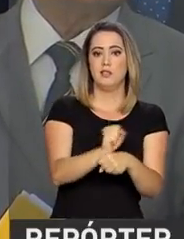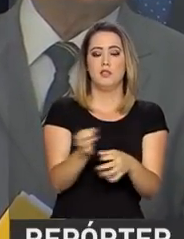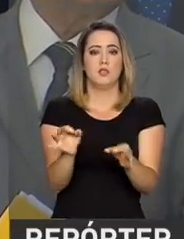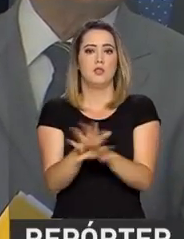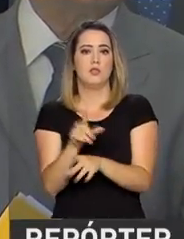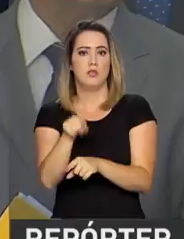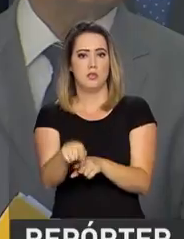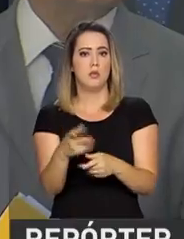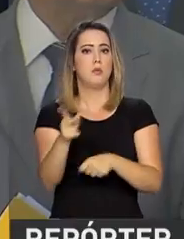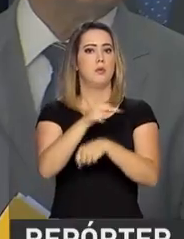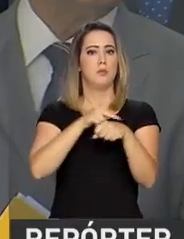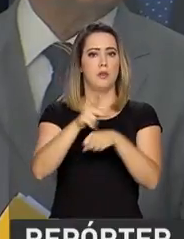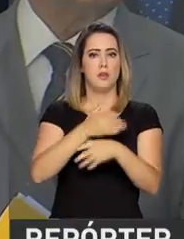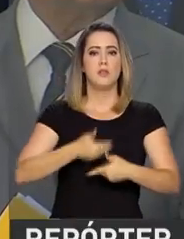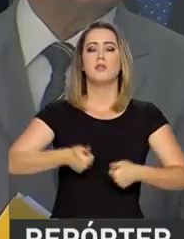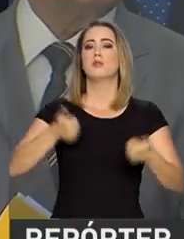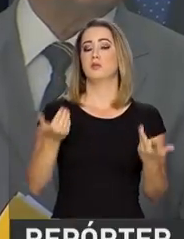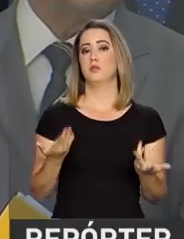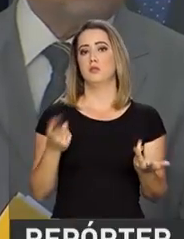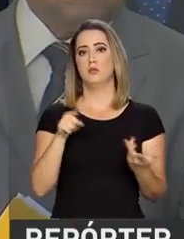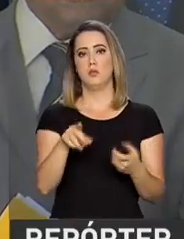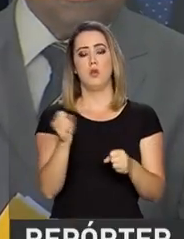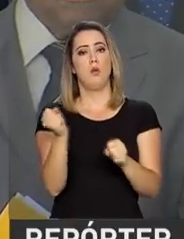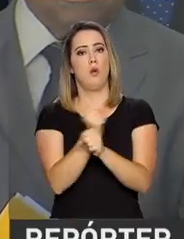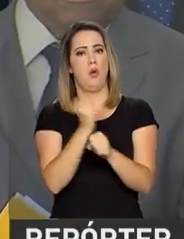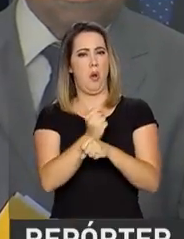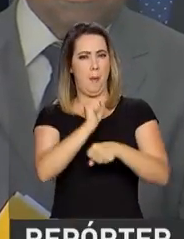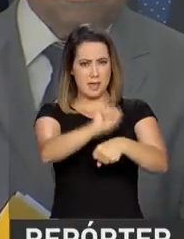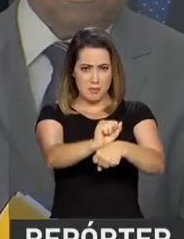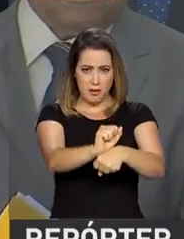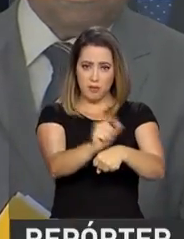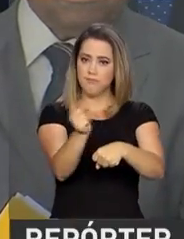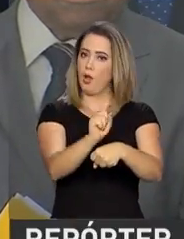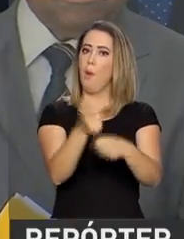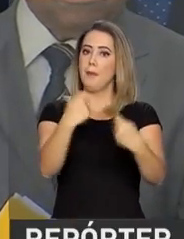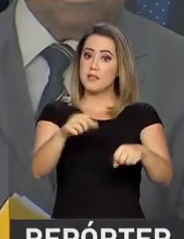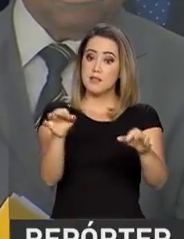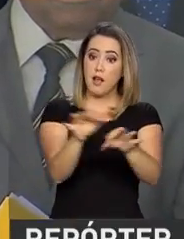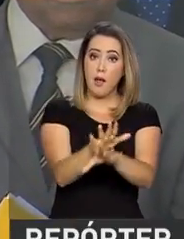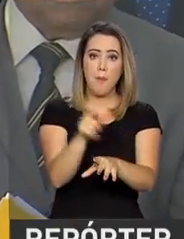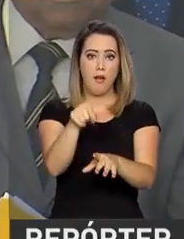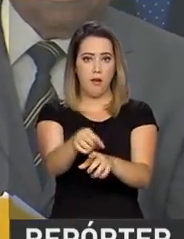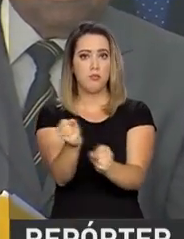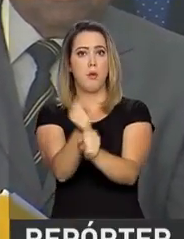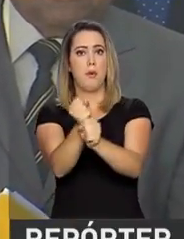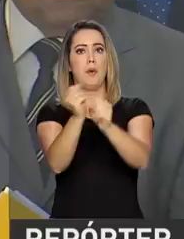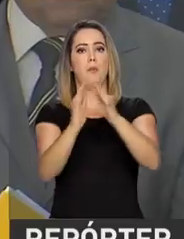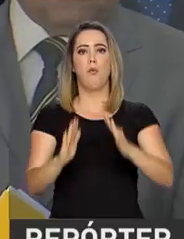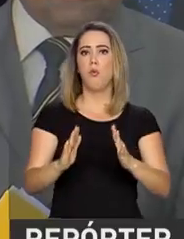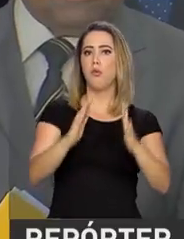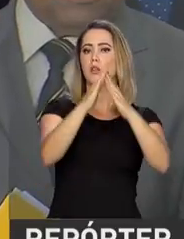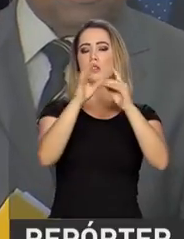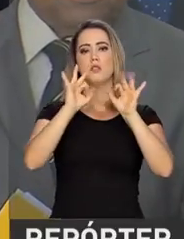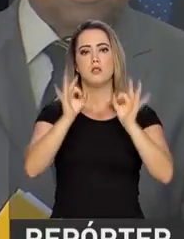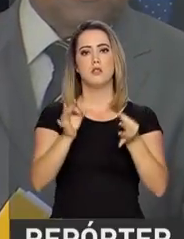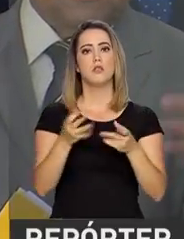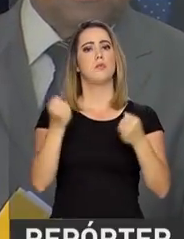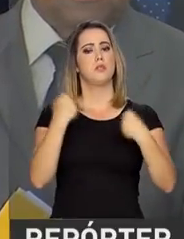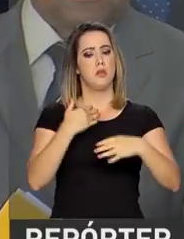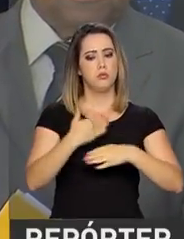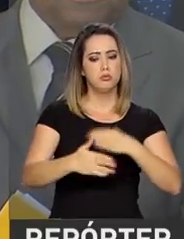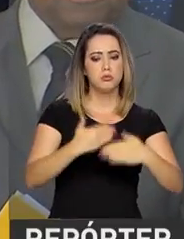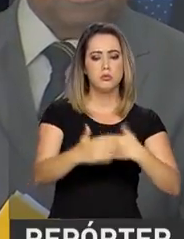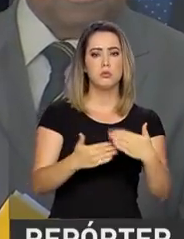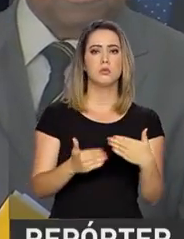para beneficiar o país. Ou seja, a obra não é para ficar parada, é para terminar. Não precisava nem iniciar, era só tocar as obras